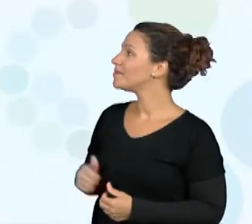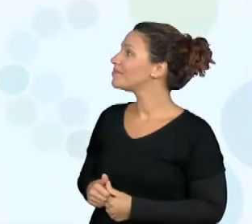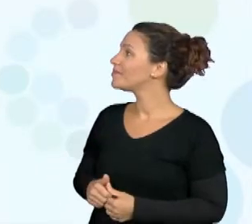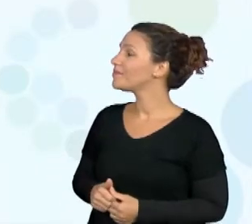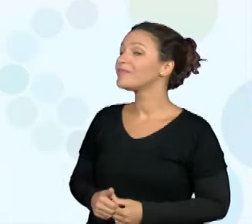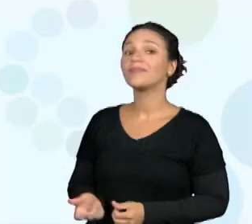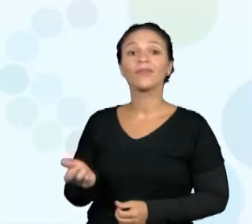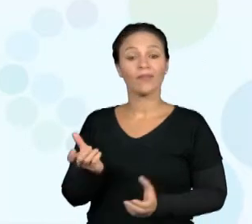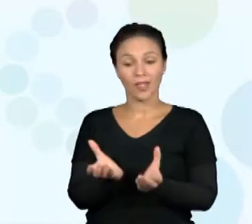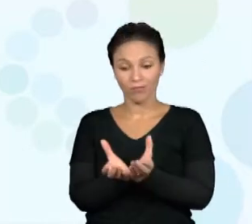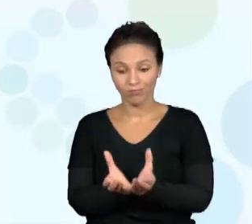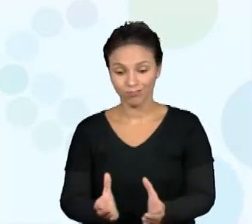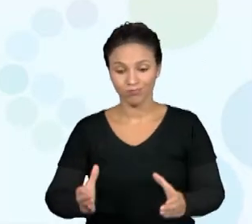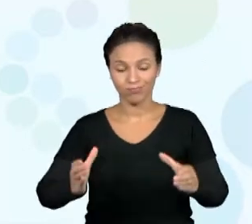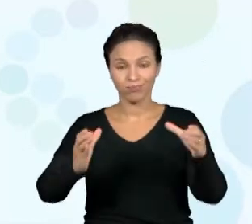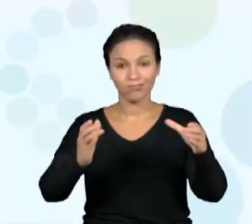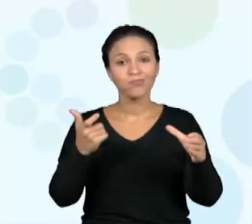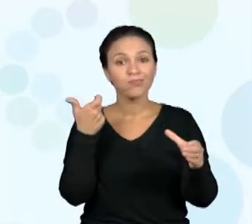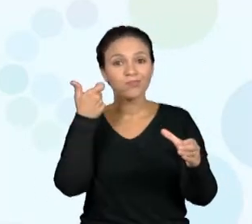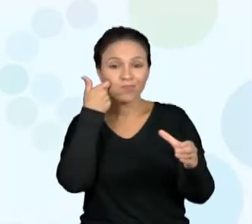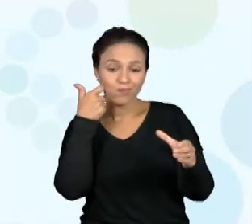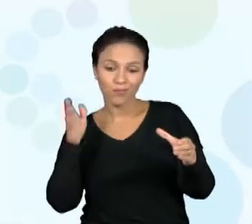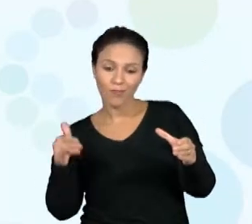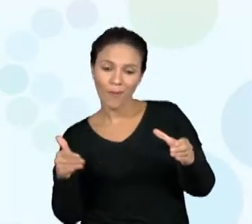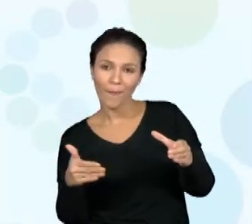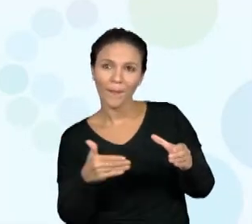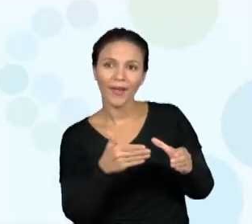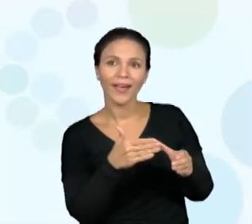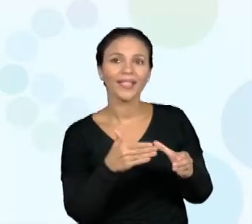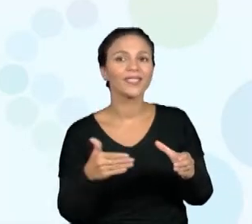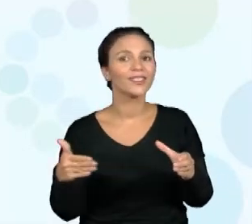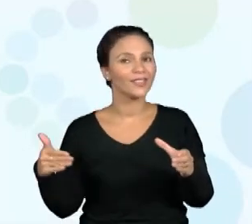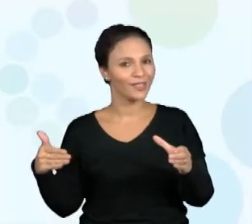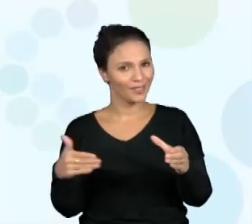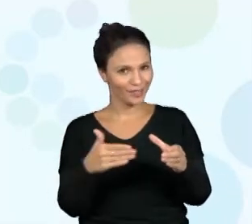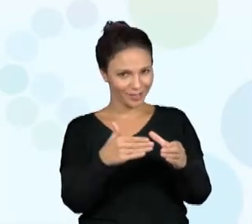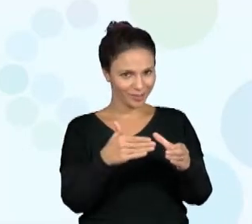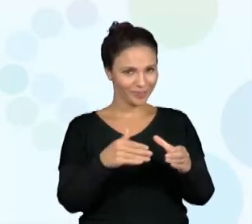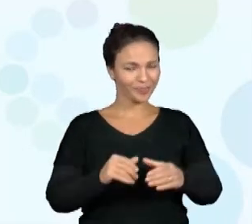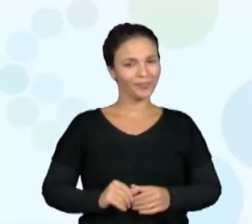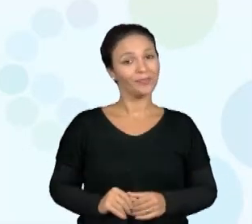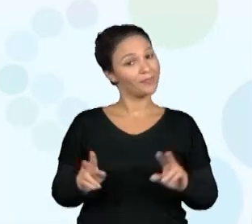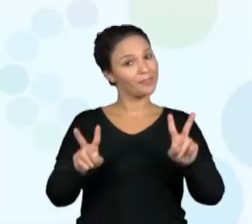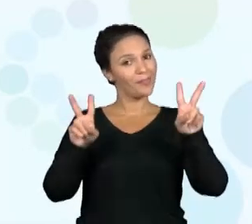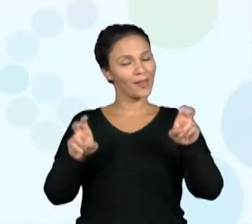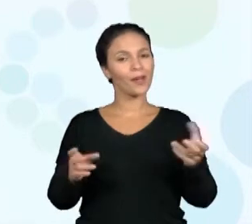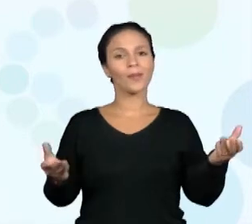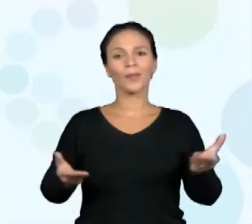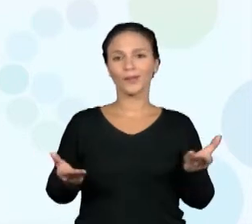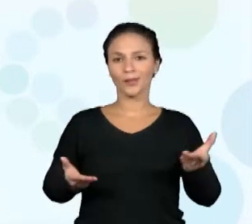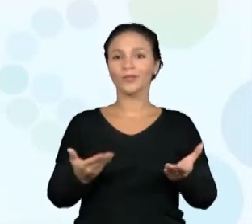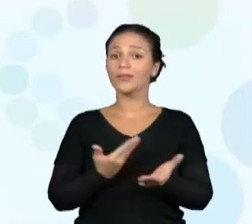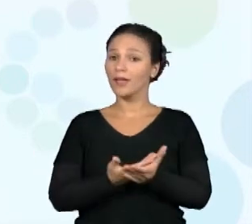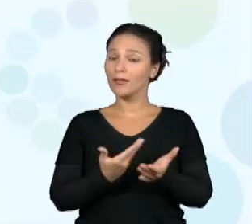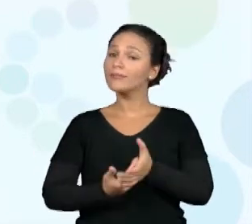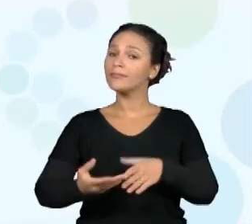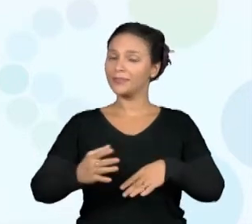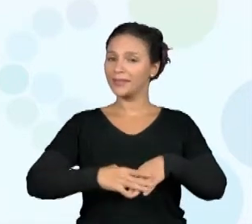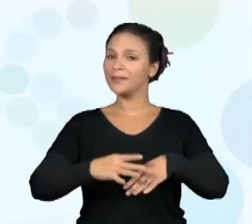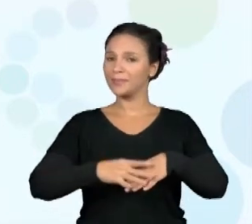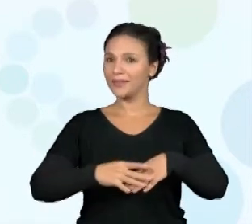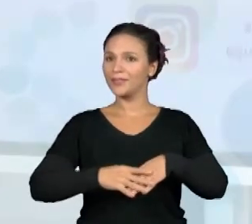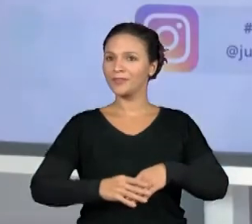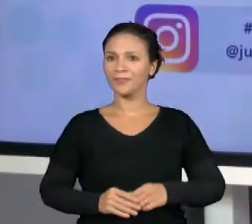aquários, né? Então nós vamos conversar sobre peixes e aquários na aula de